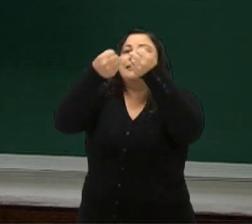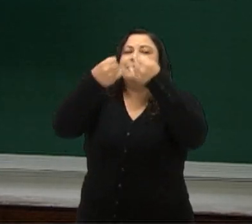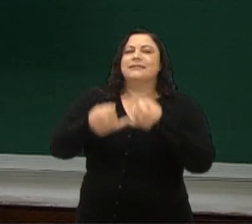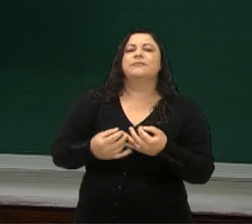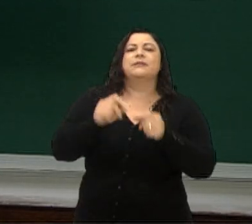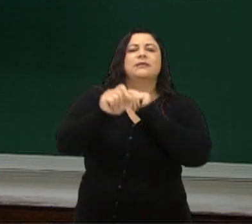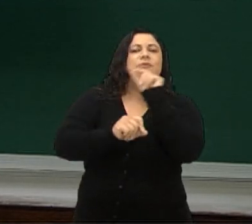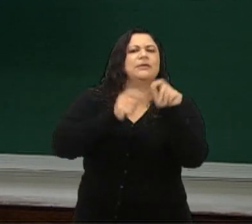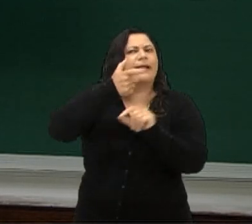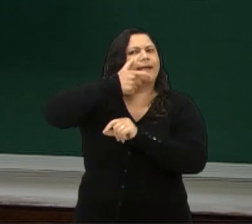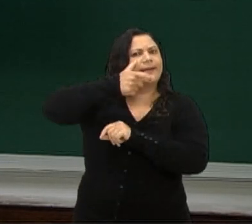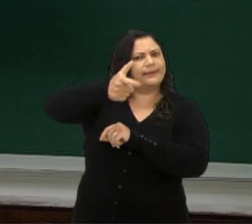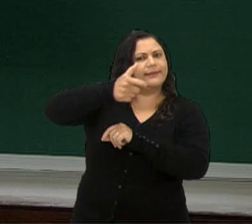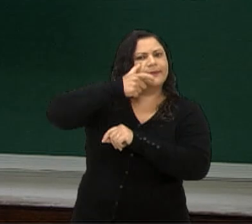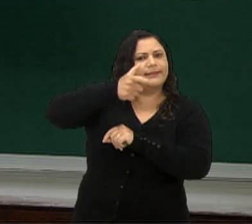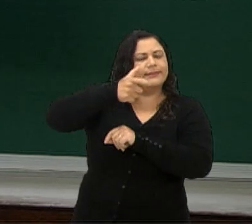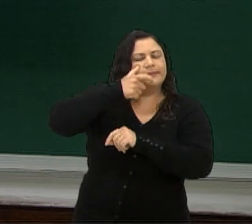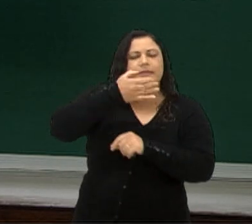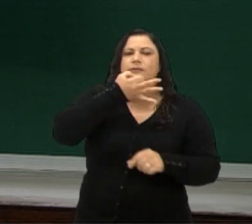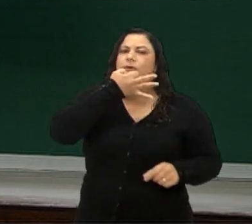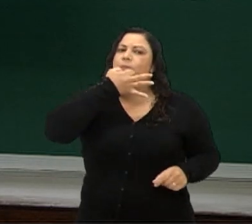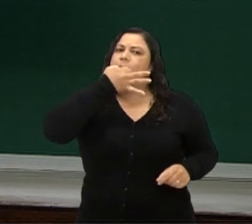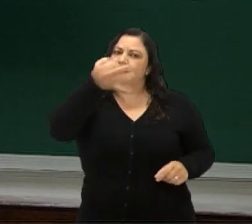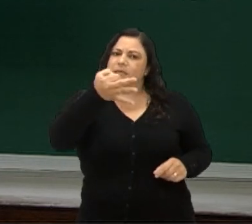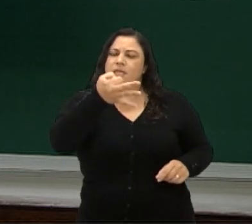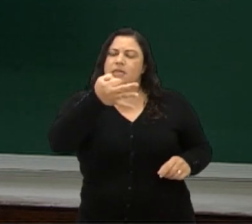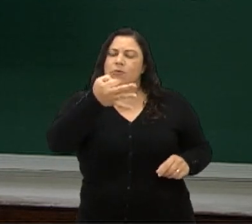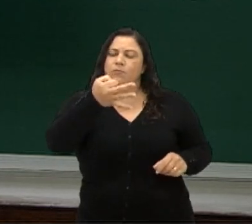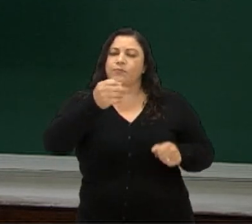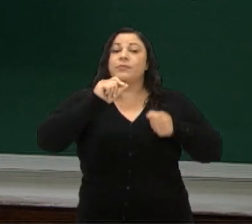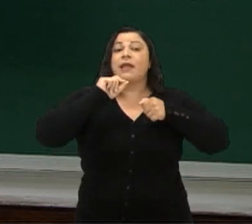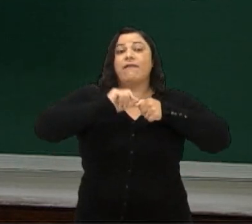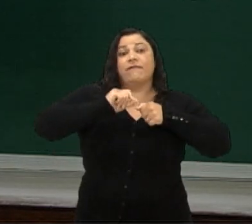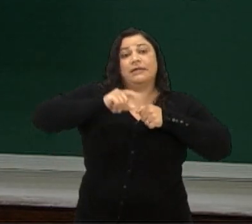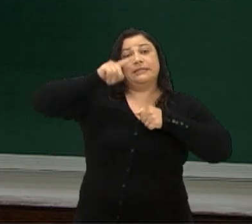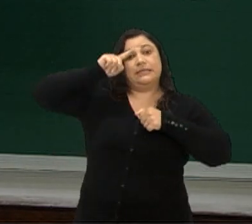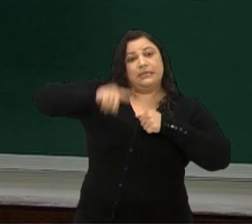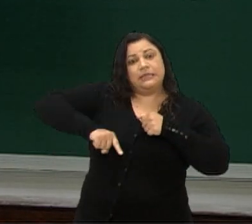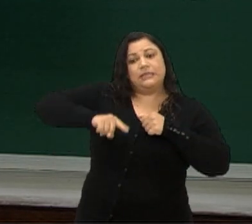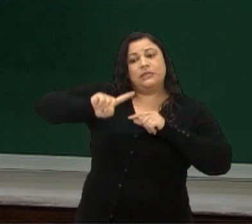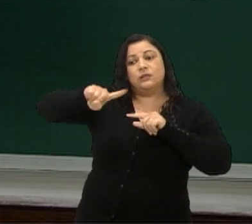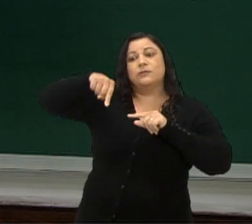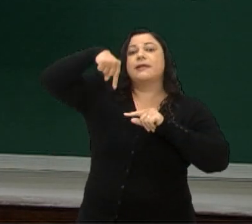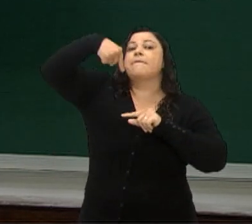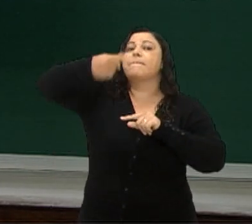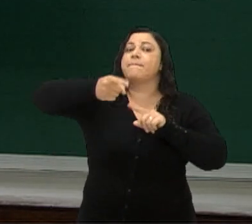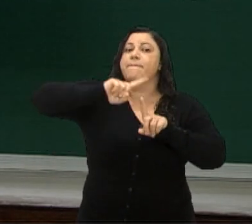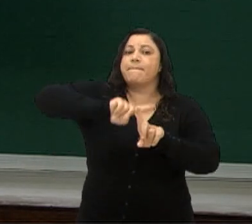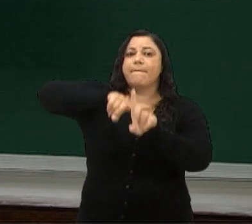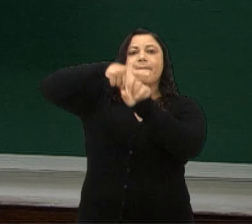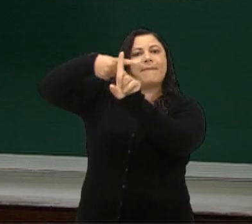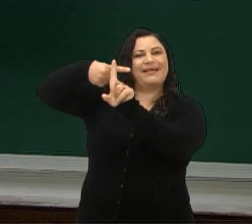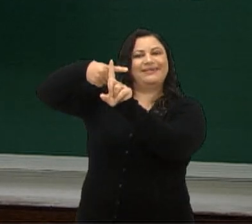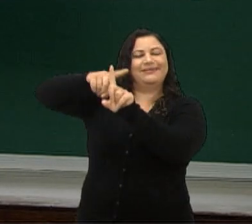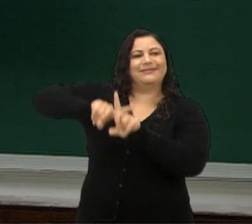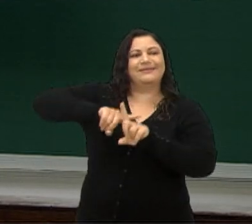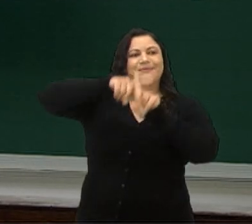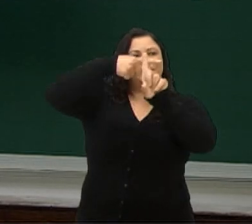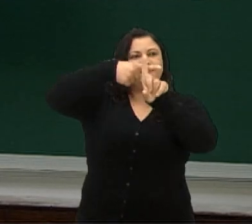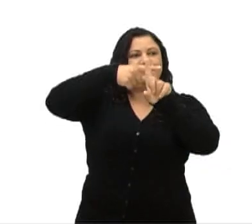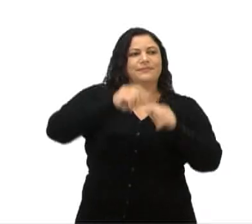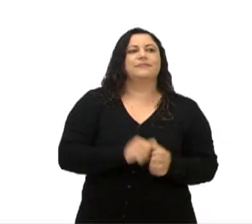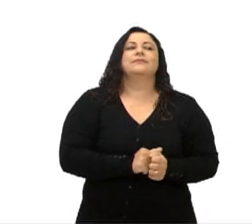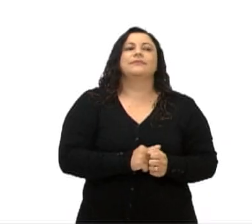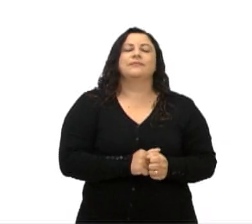muito interessante, ele dá a opinião dele e diz, ó, para fazer isso, fazer mais aquilo, ok? Ó, verbos de ligação mais adjetivo,